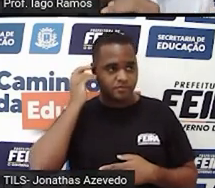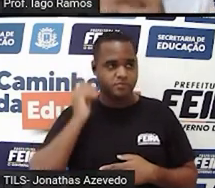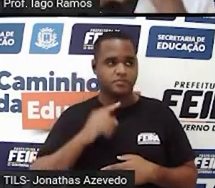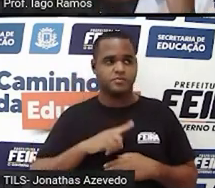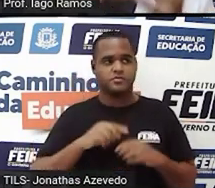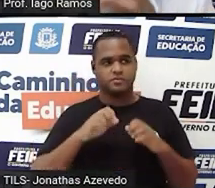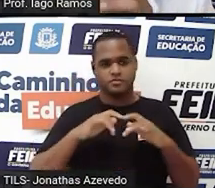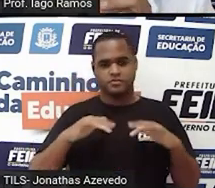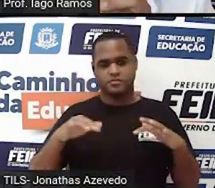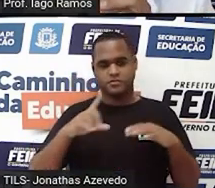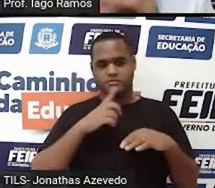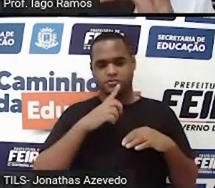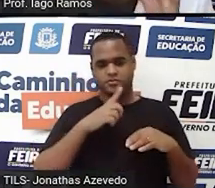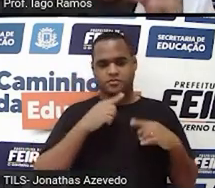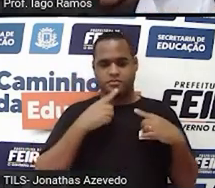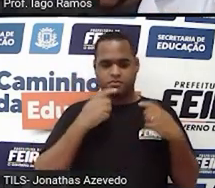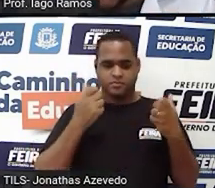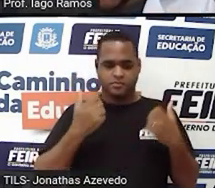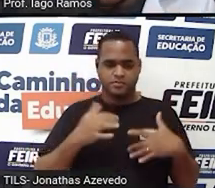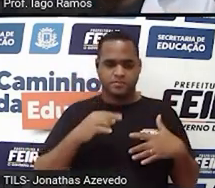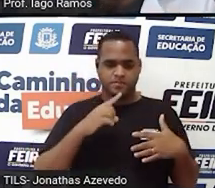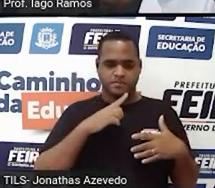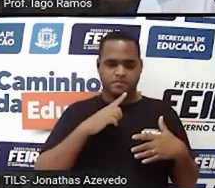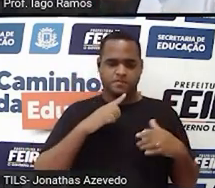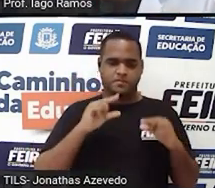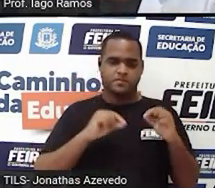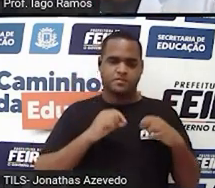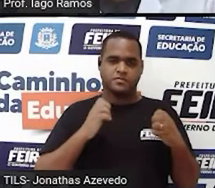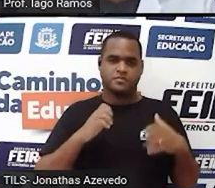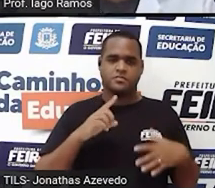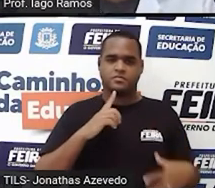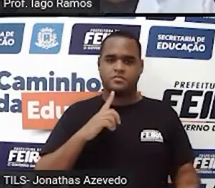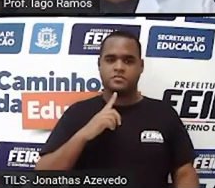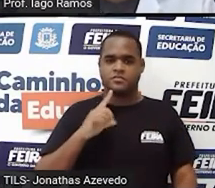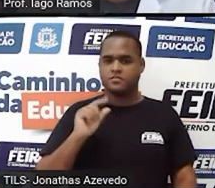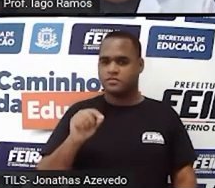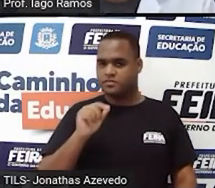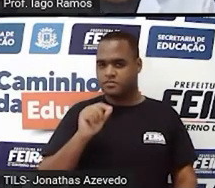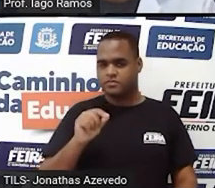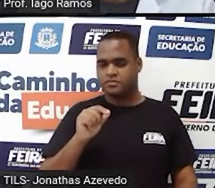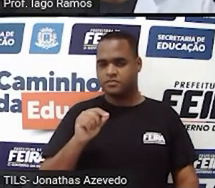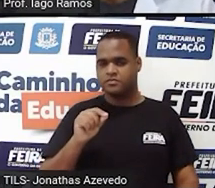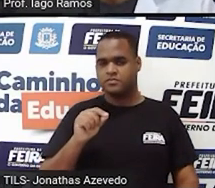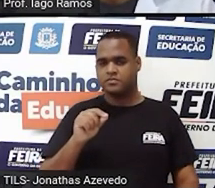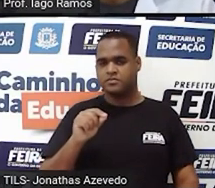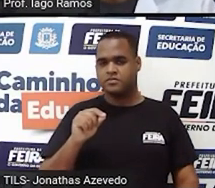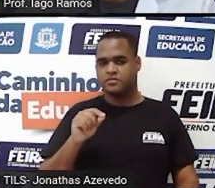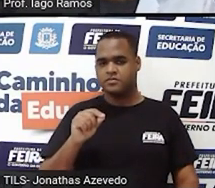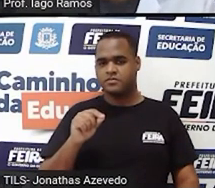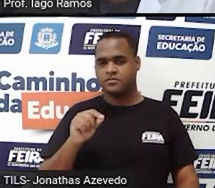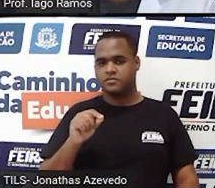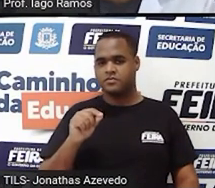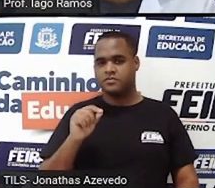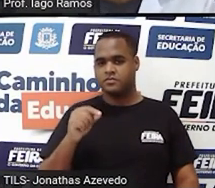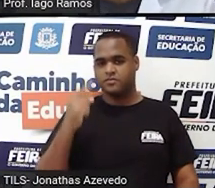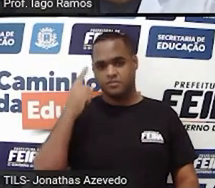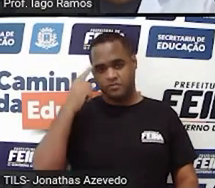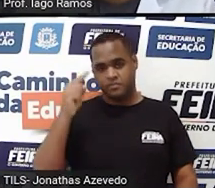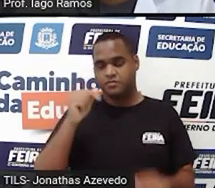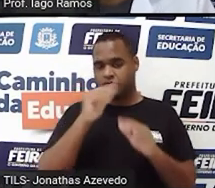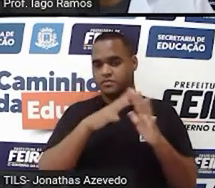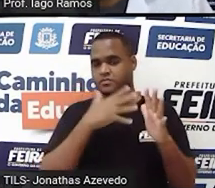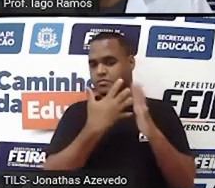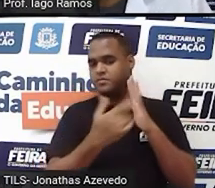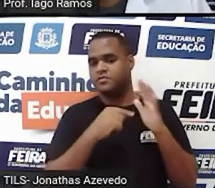pequenas menores Como assim professor olha aqui comigo essa tabela né ali na